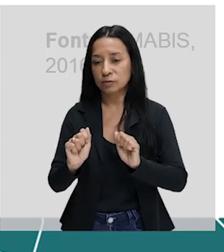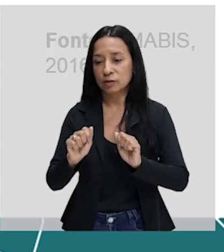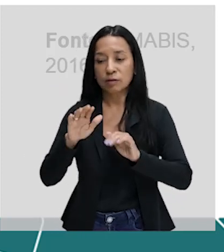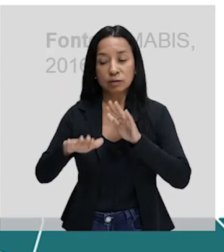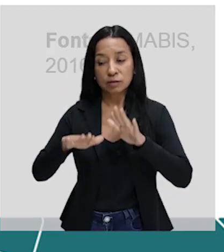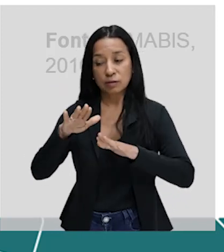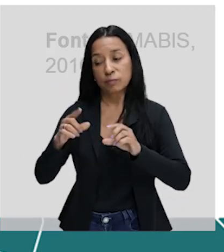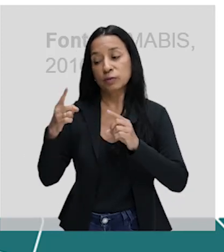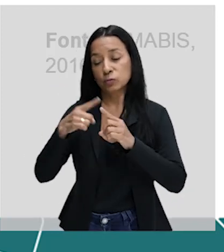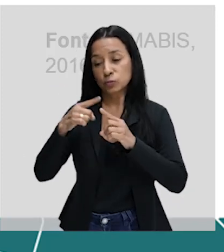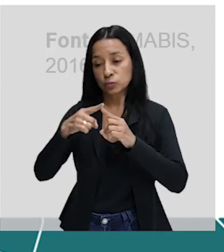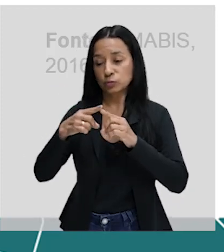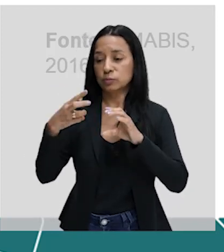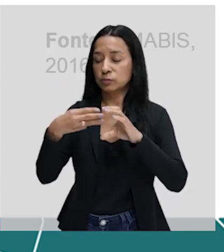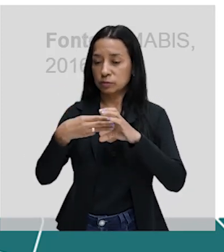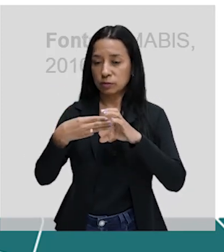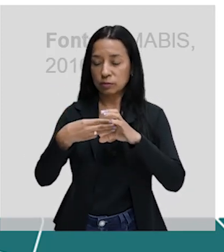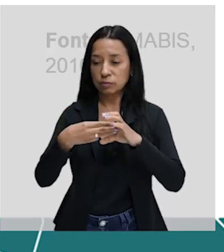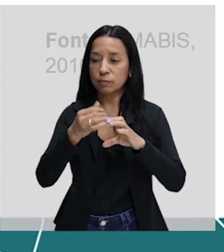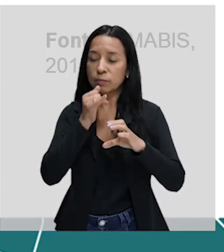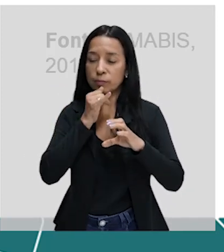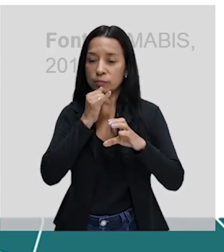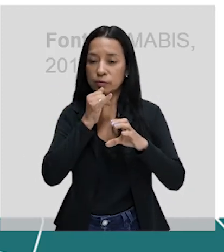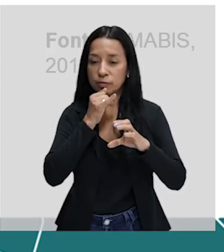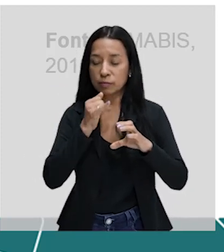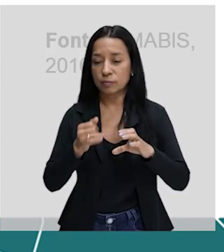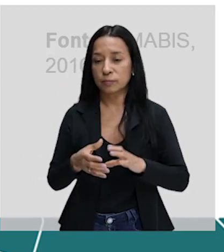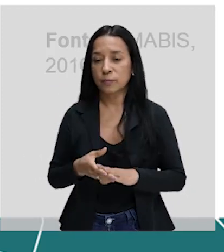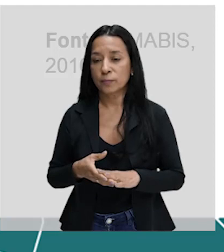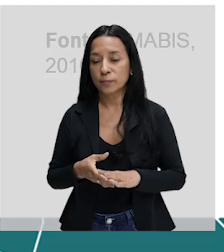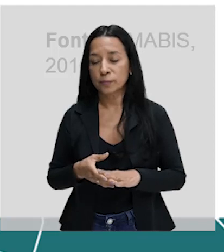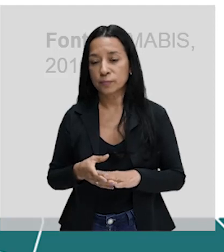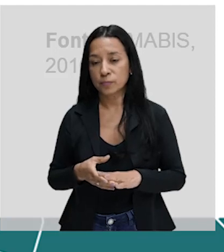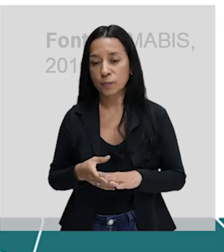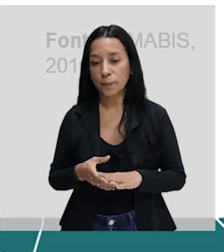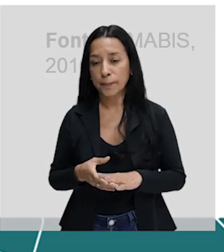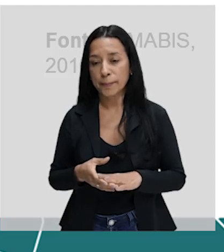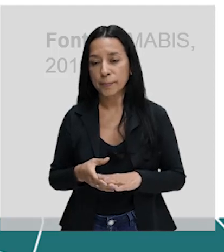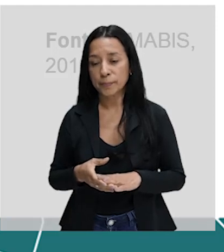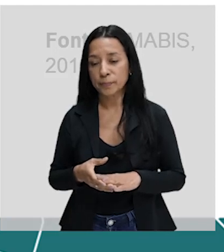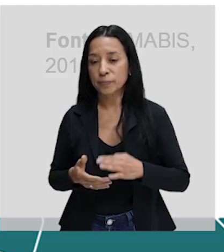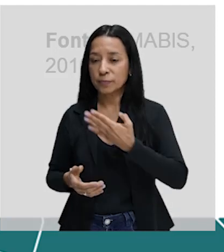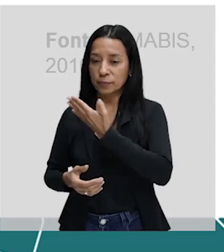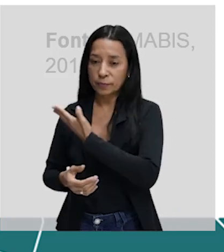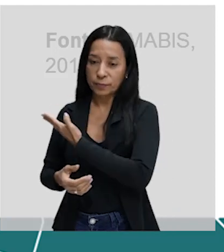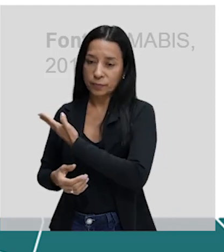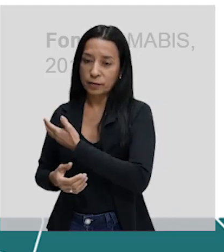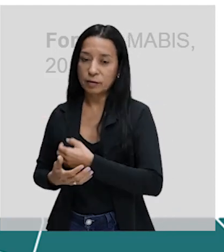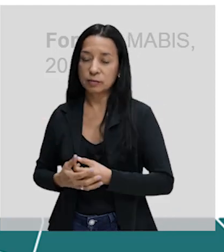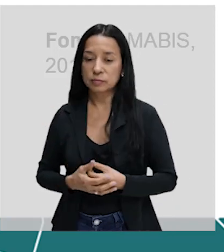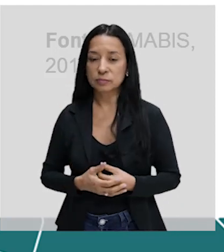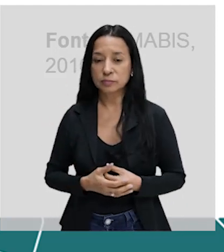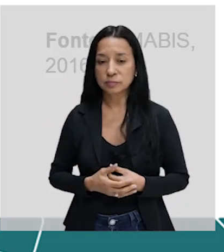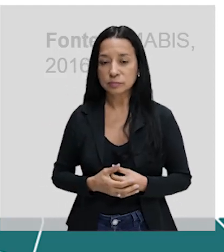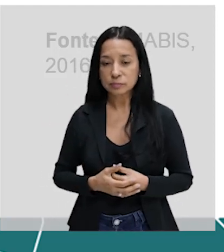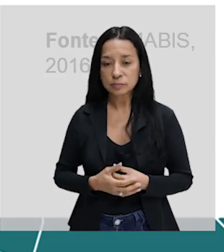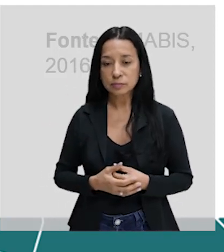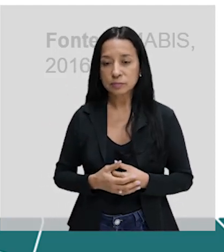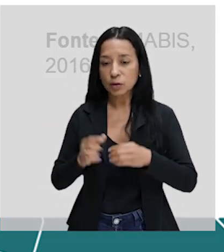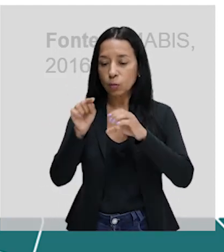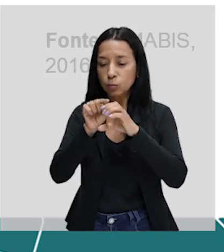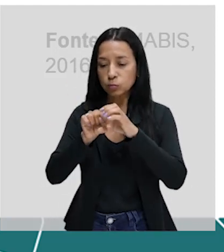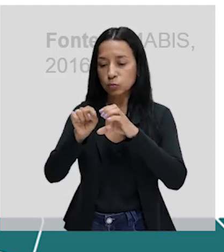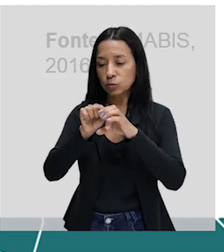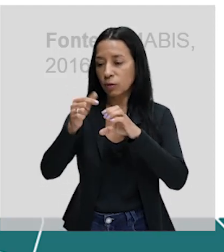Por exemplo, nós temos aqui a célula da glândula de seda. Veja como é que é o núcleo